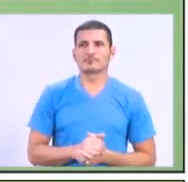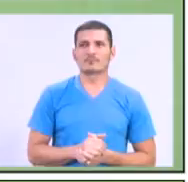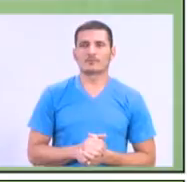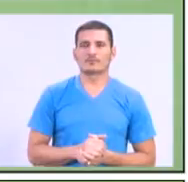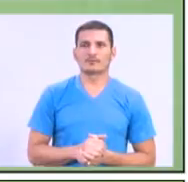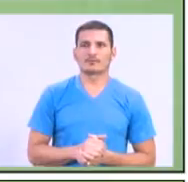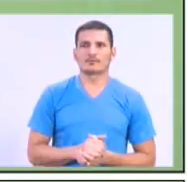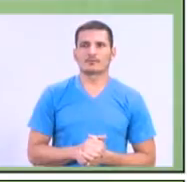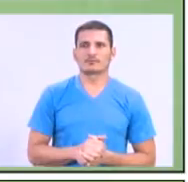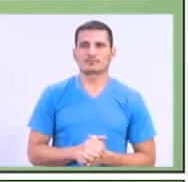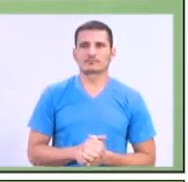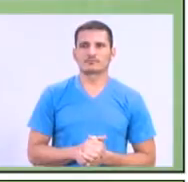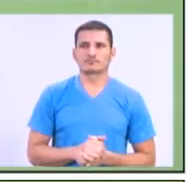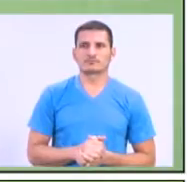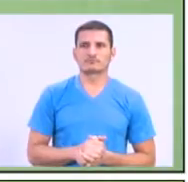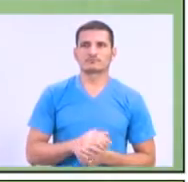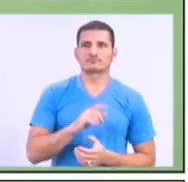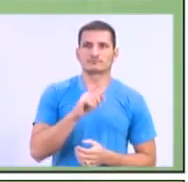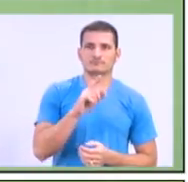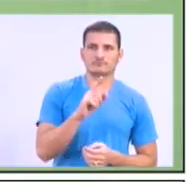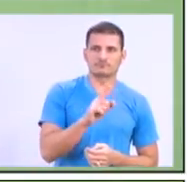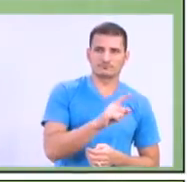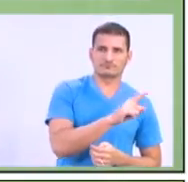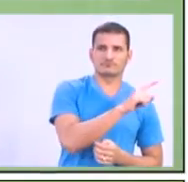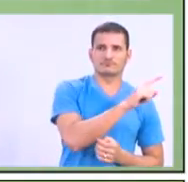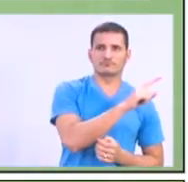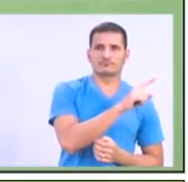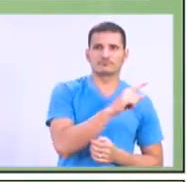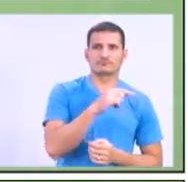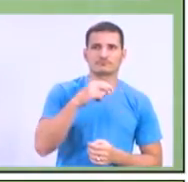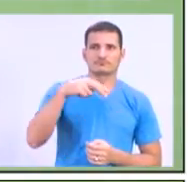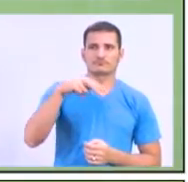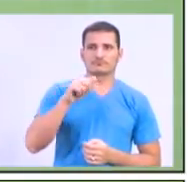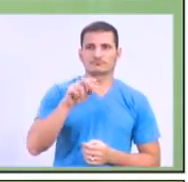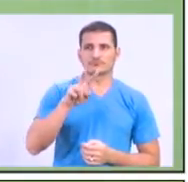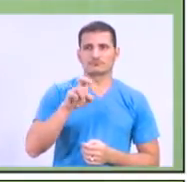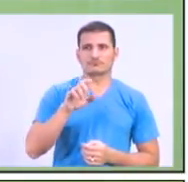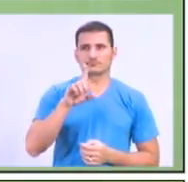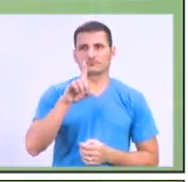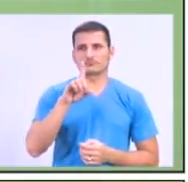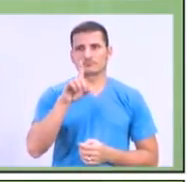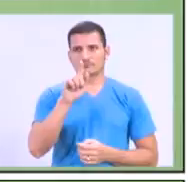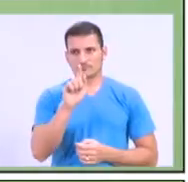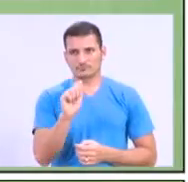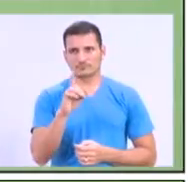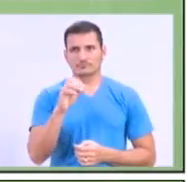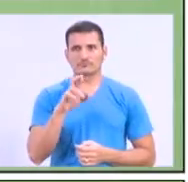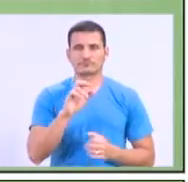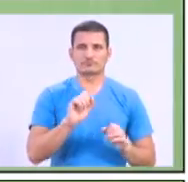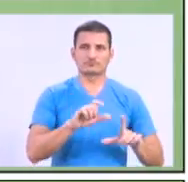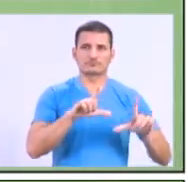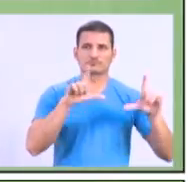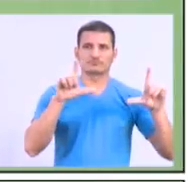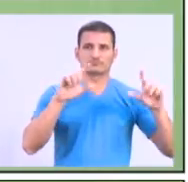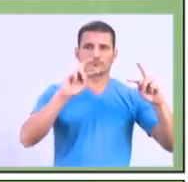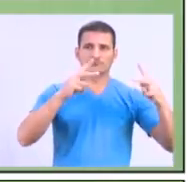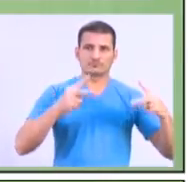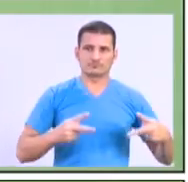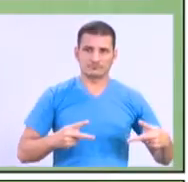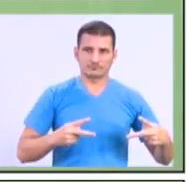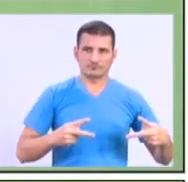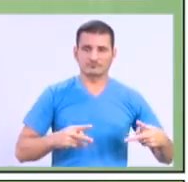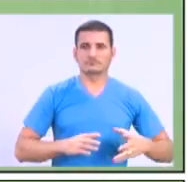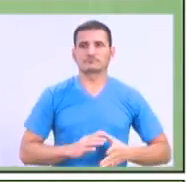servidor Apache e o servidor devolve para o navegador HTML puro, né?